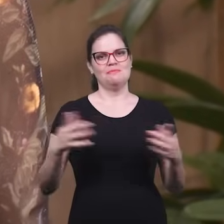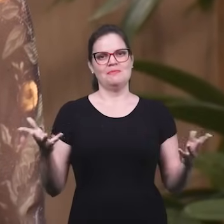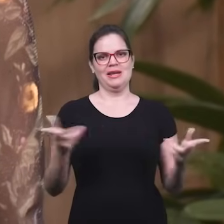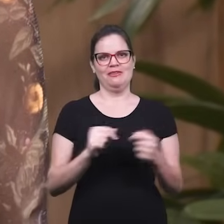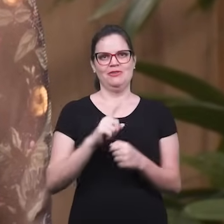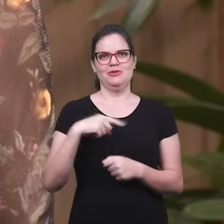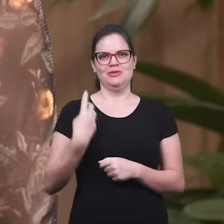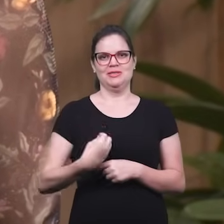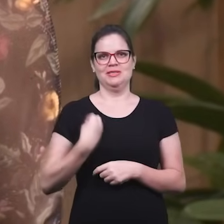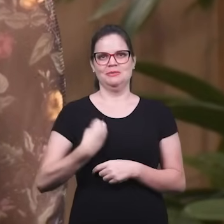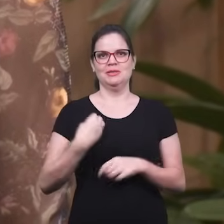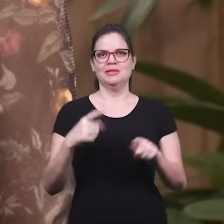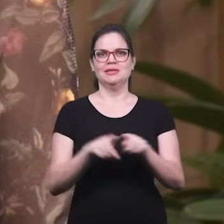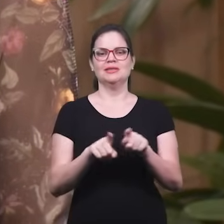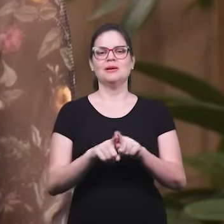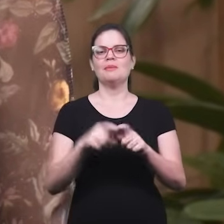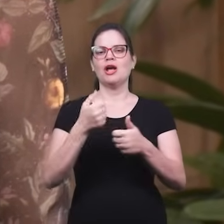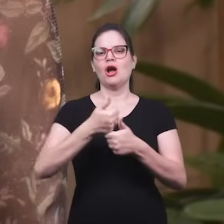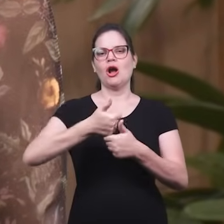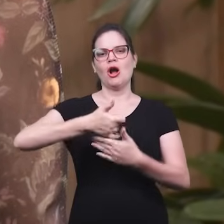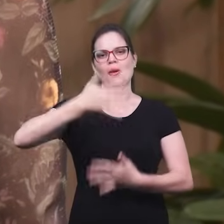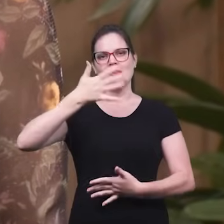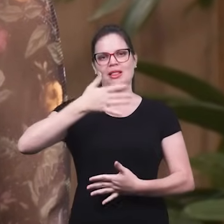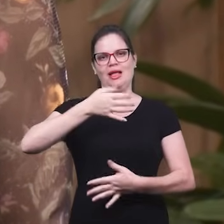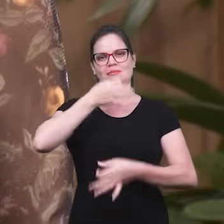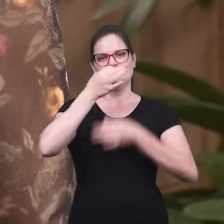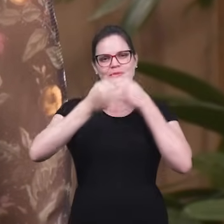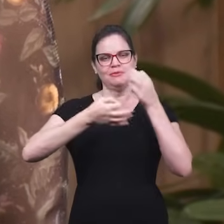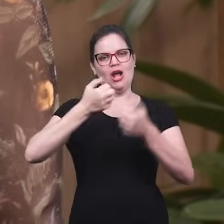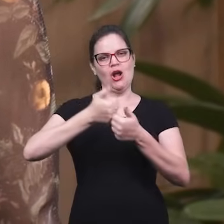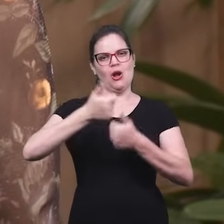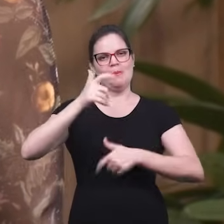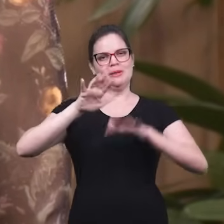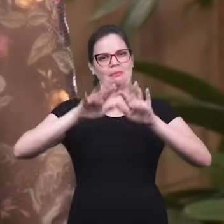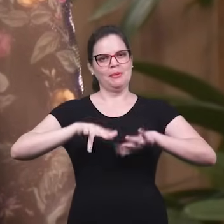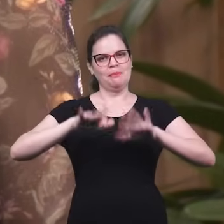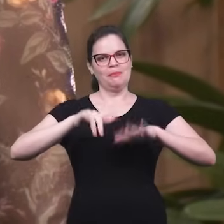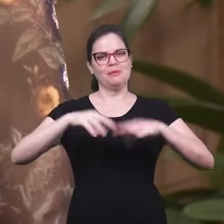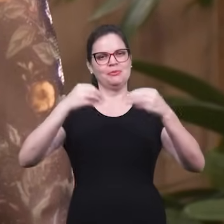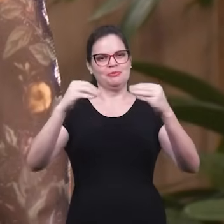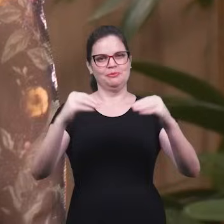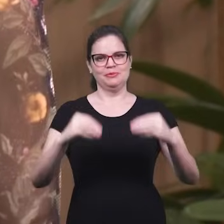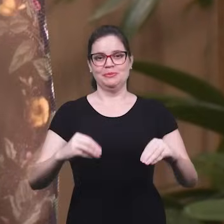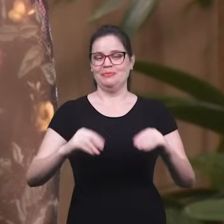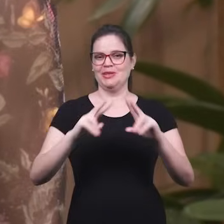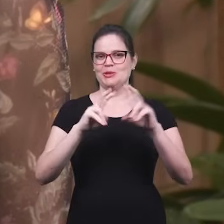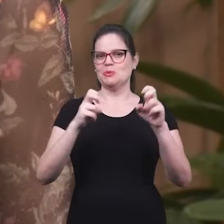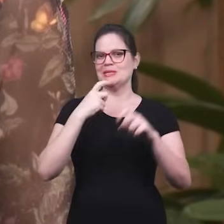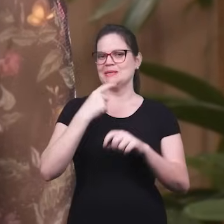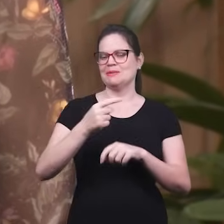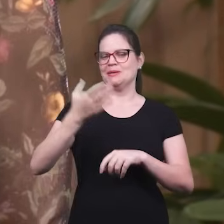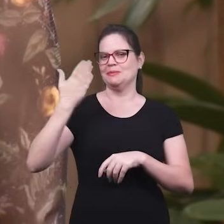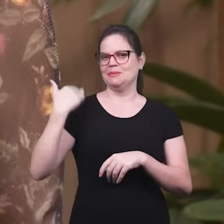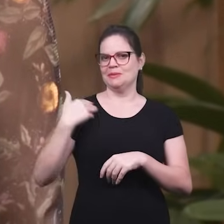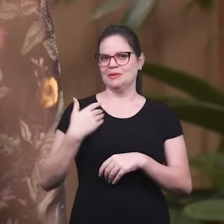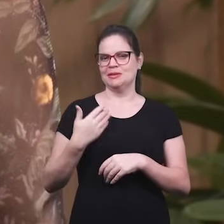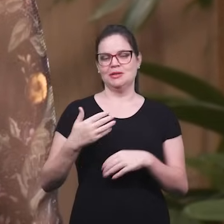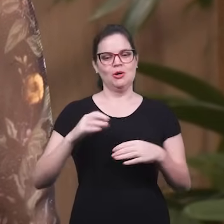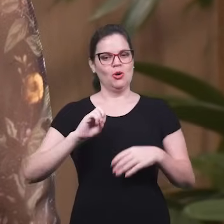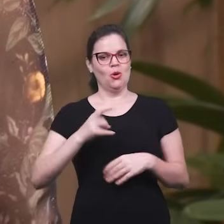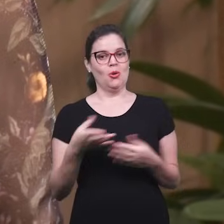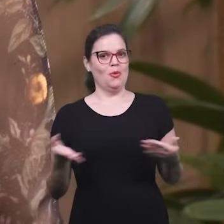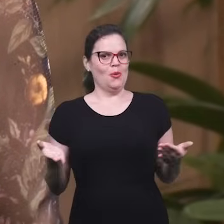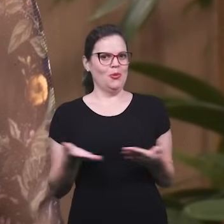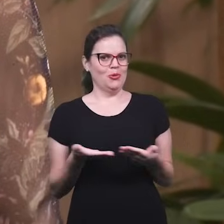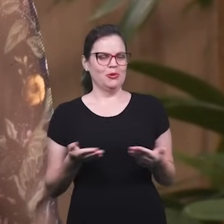para as nossas vidas. E também comentar, deixa aí seu comentário, né? Sobre o da semana passada, sobre